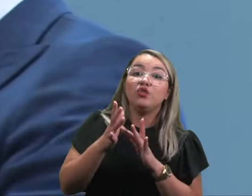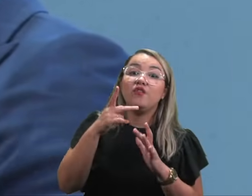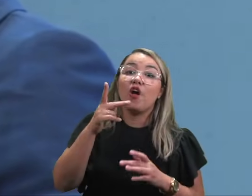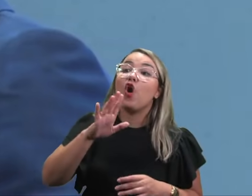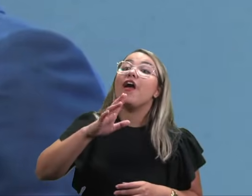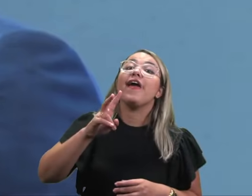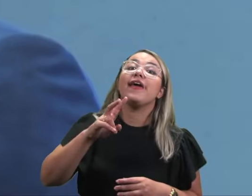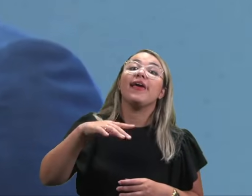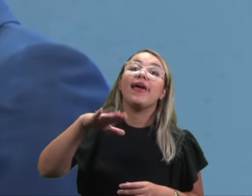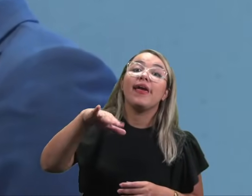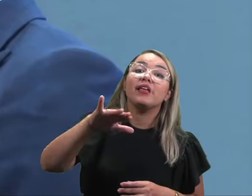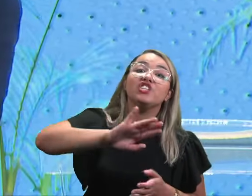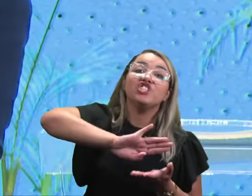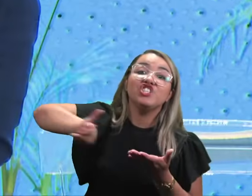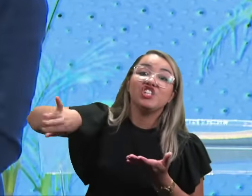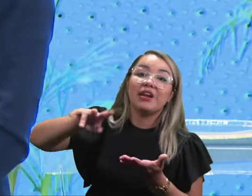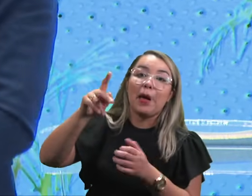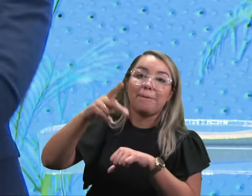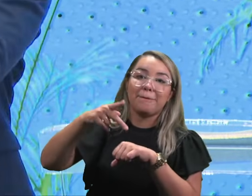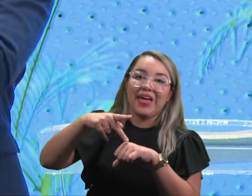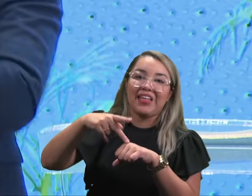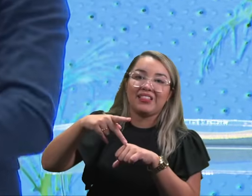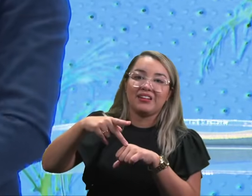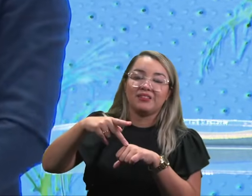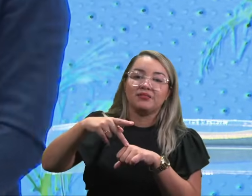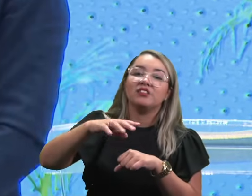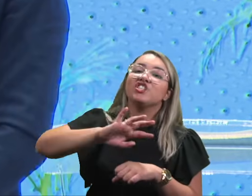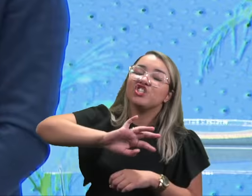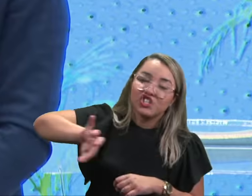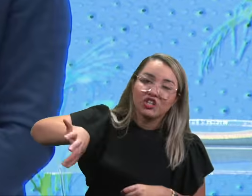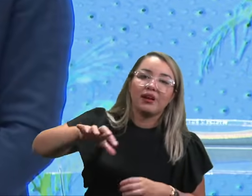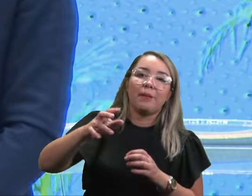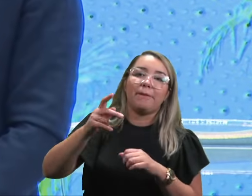de 4 dias. Tirem a pedra.